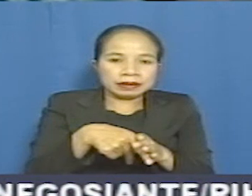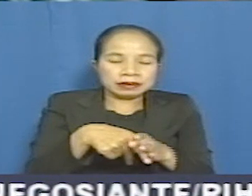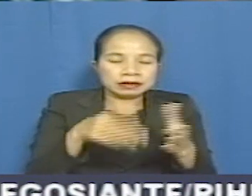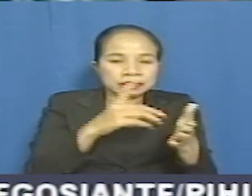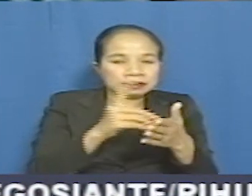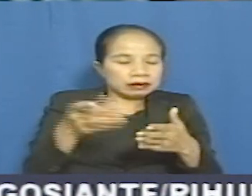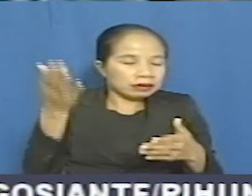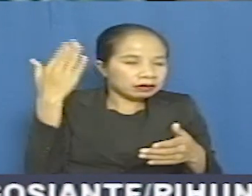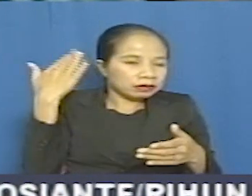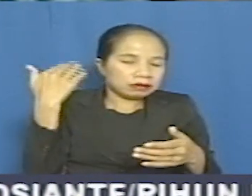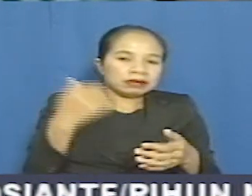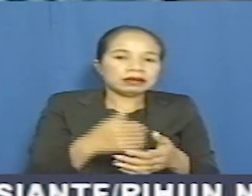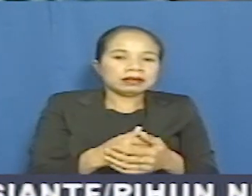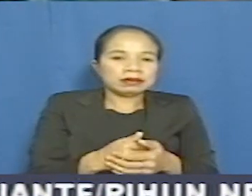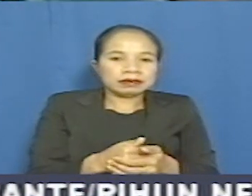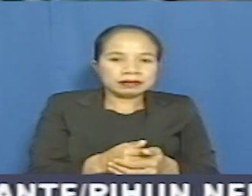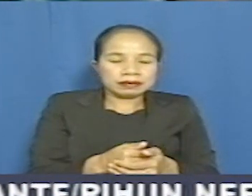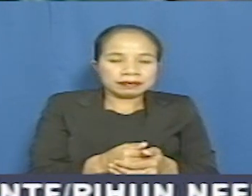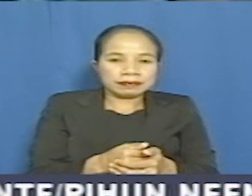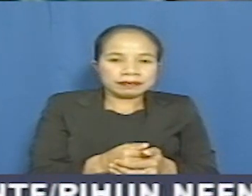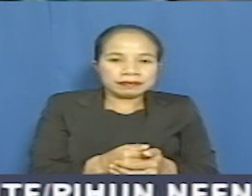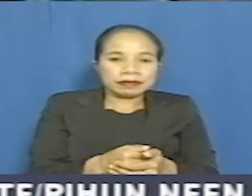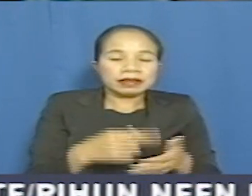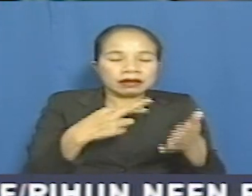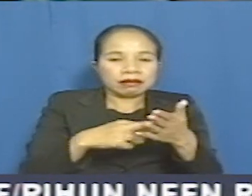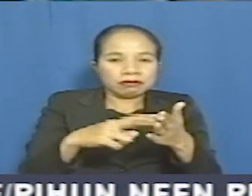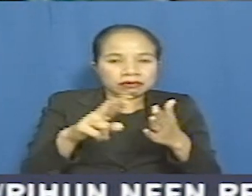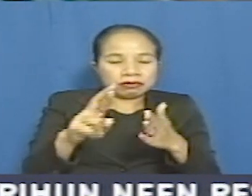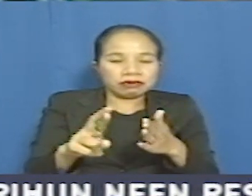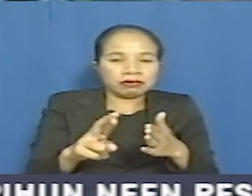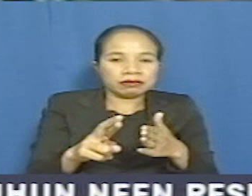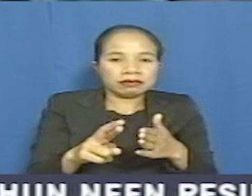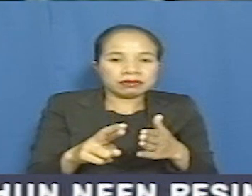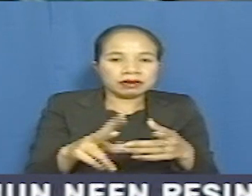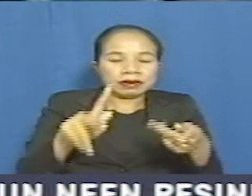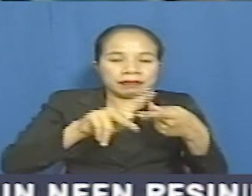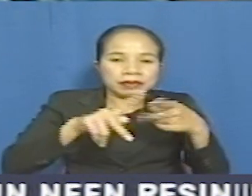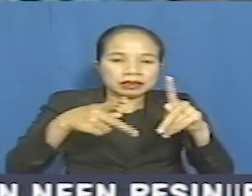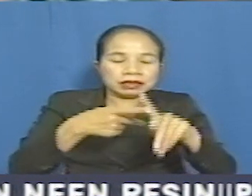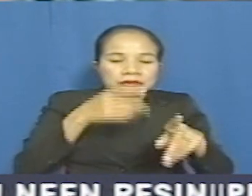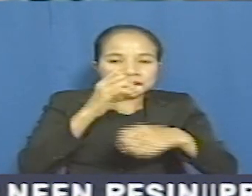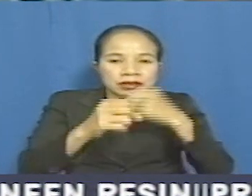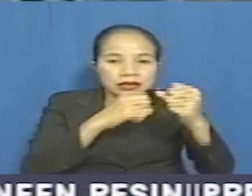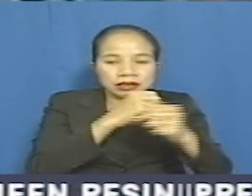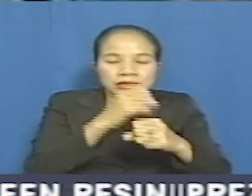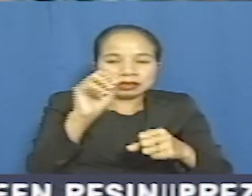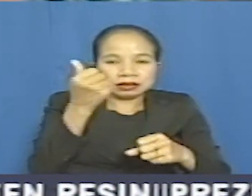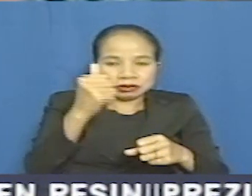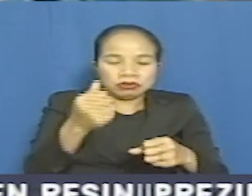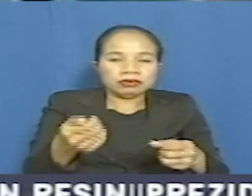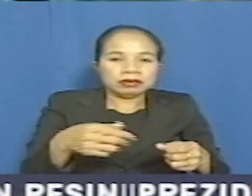a Conselho de das Ministros a prova ona. Parceria ba Tinan Sanulu